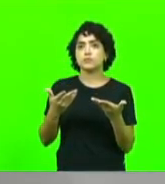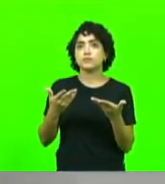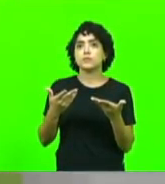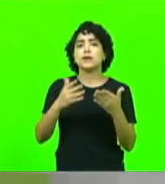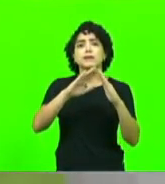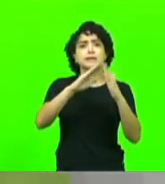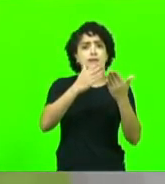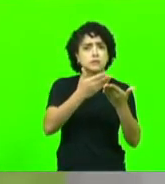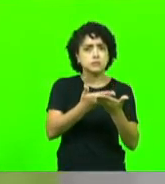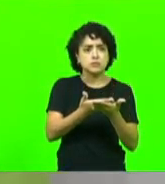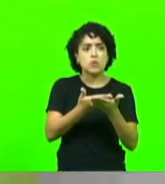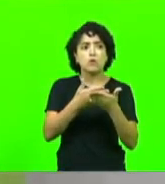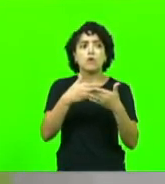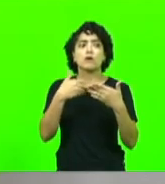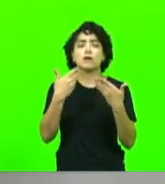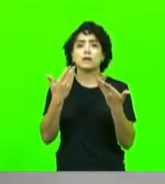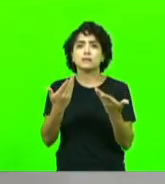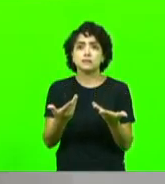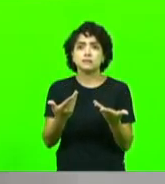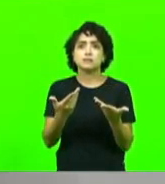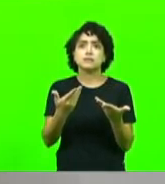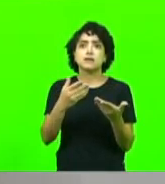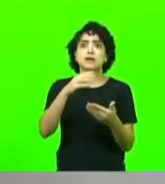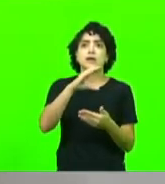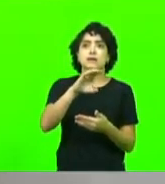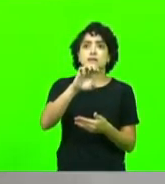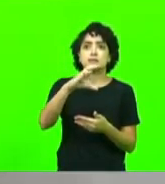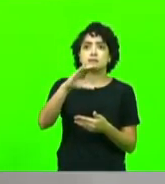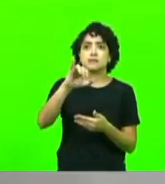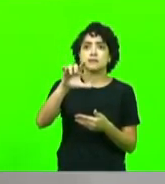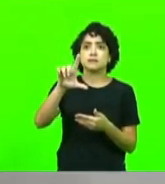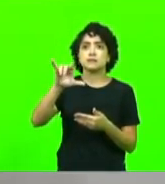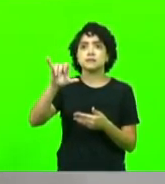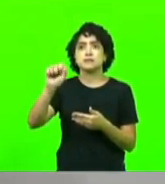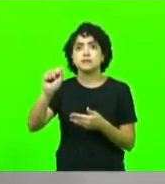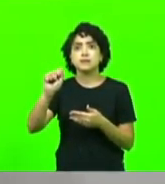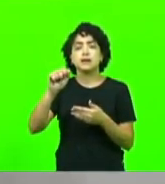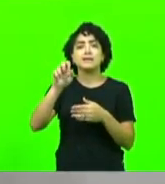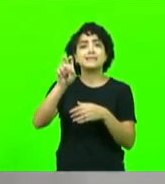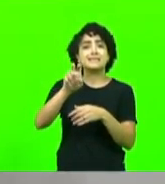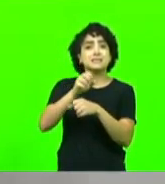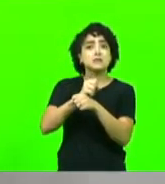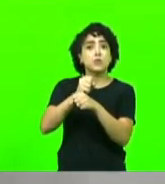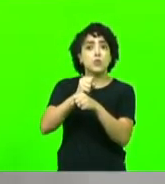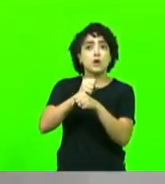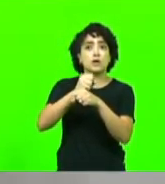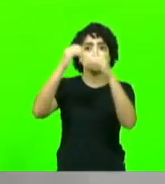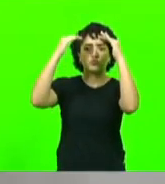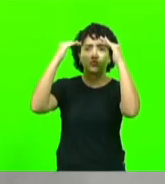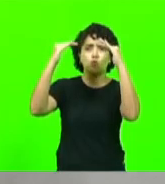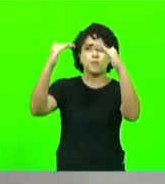escolas, a Escola Cecília Aberta, lá em Londres, está 5 anos sem cobertura na escola.